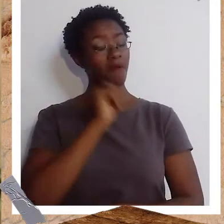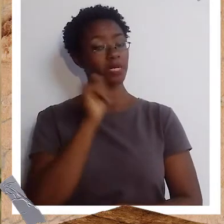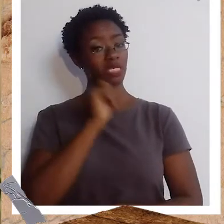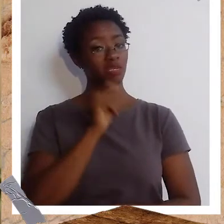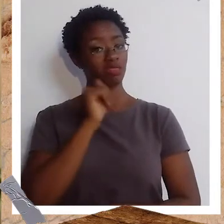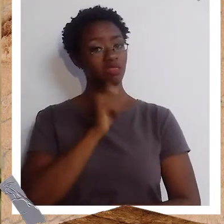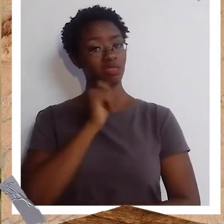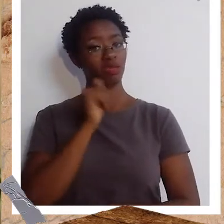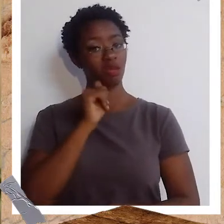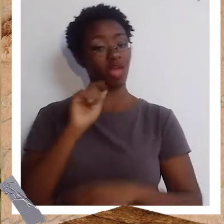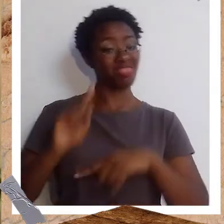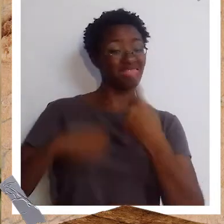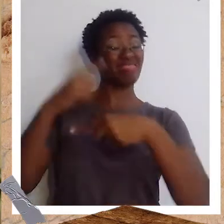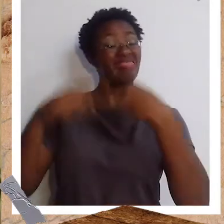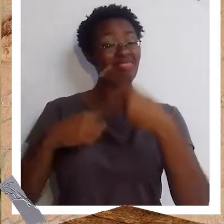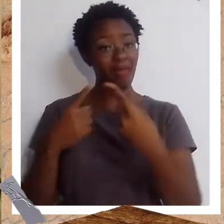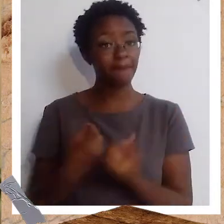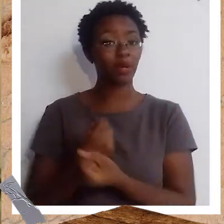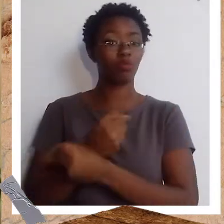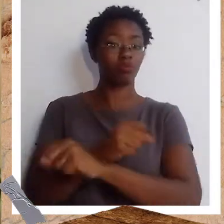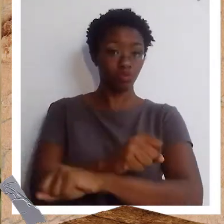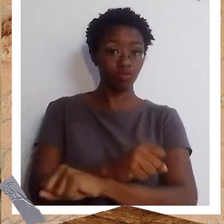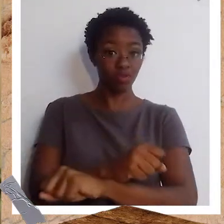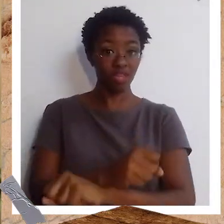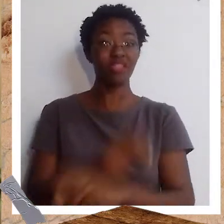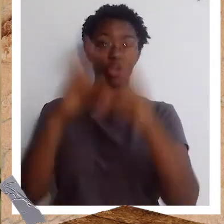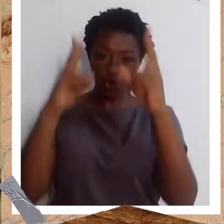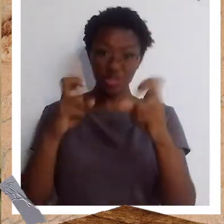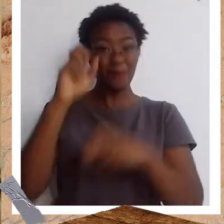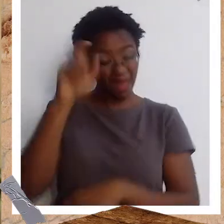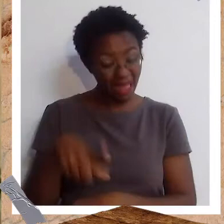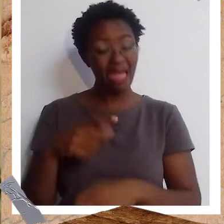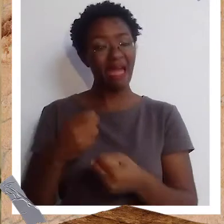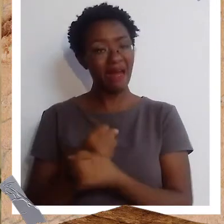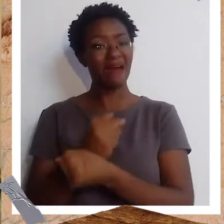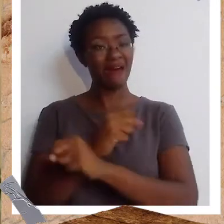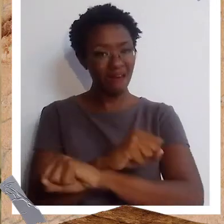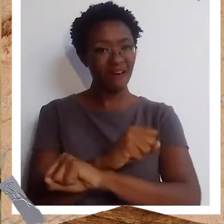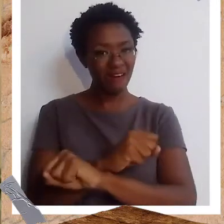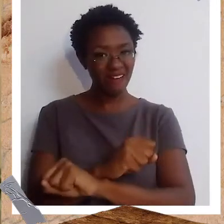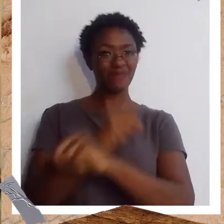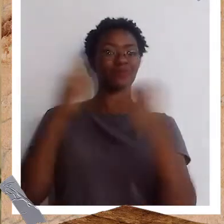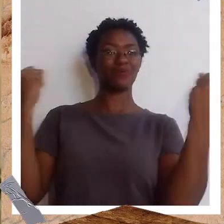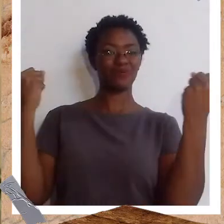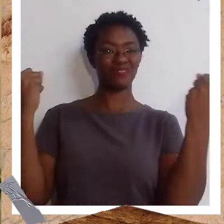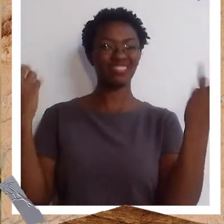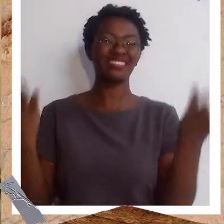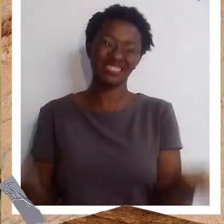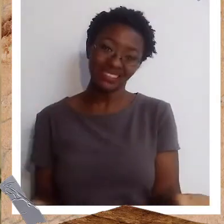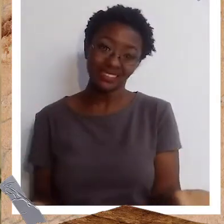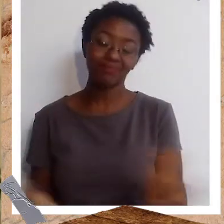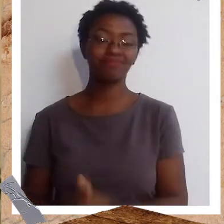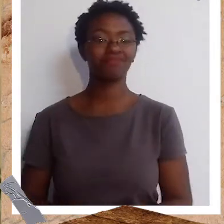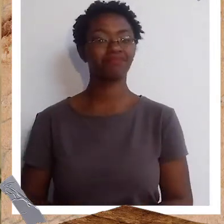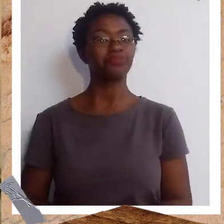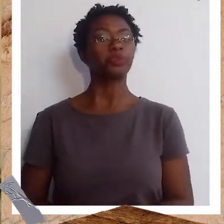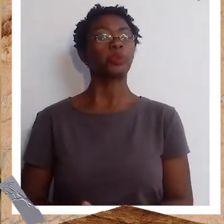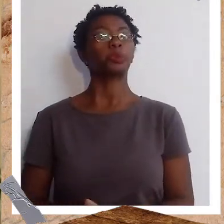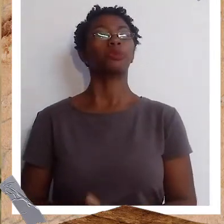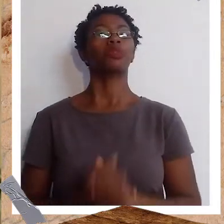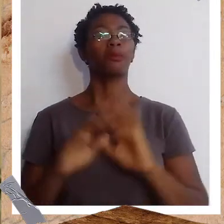escrita no pós-abolição, sobre o pós-abolição, né? Carolina vem se somando a esse aspecto. Podemos também aqui chamar a atenção da